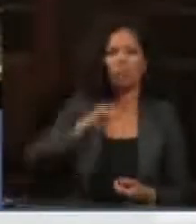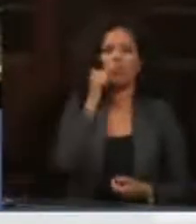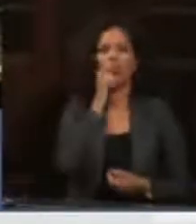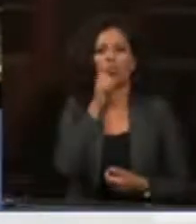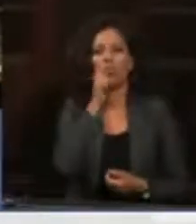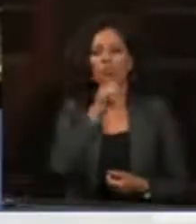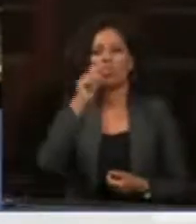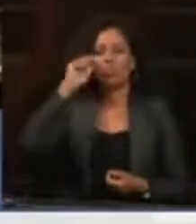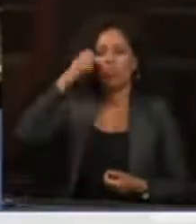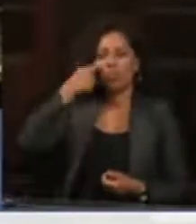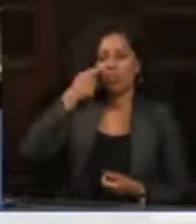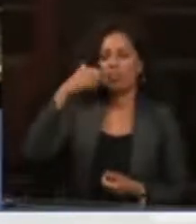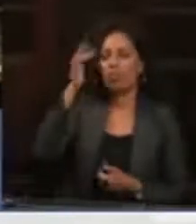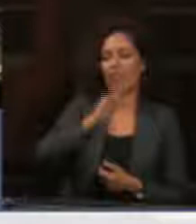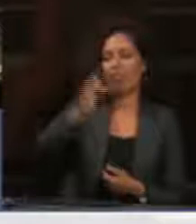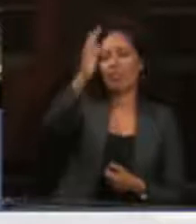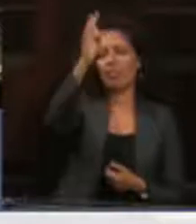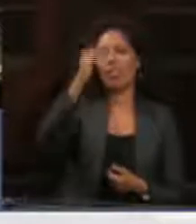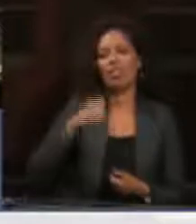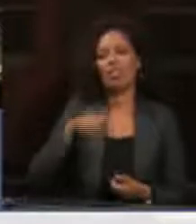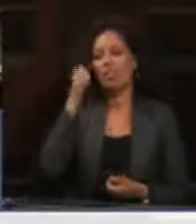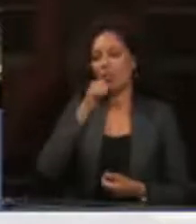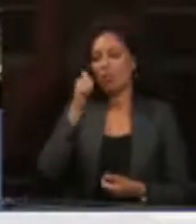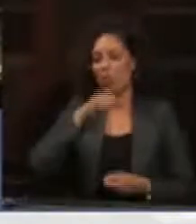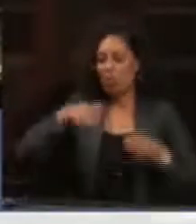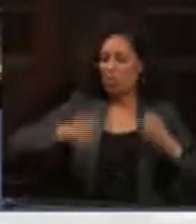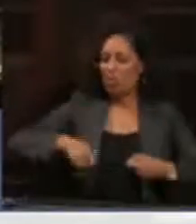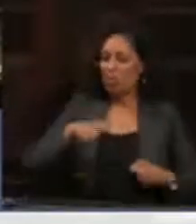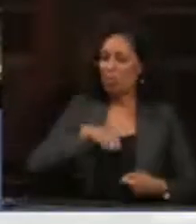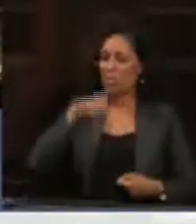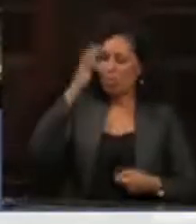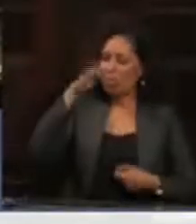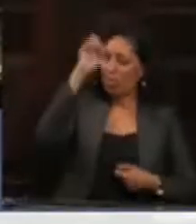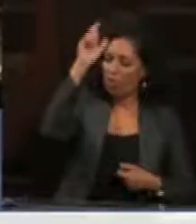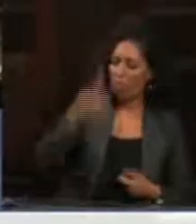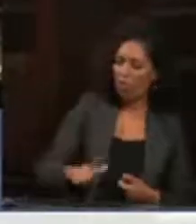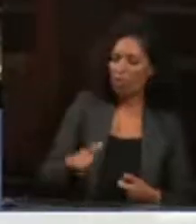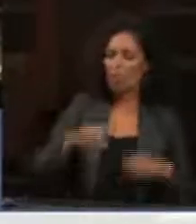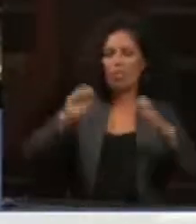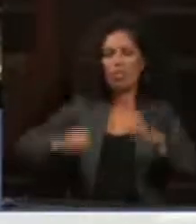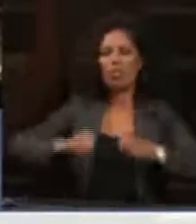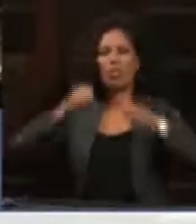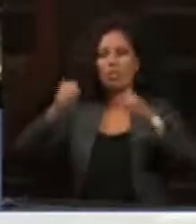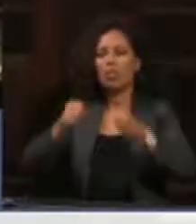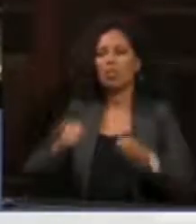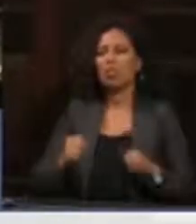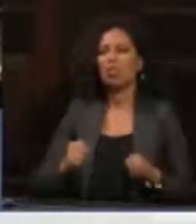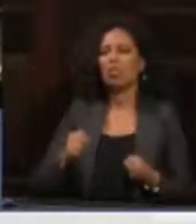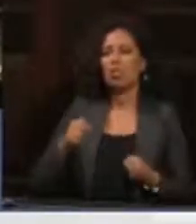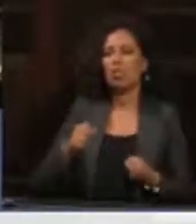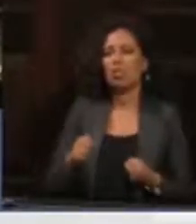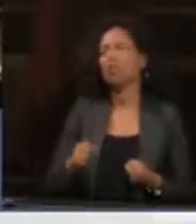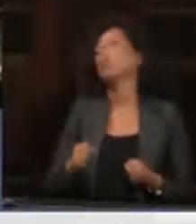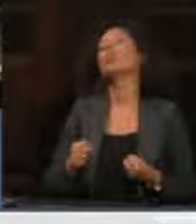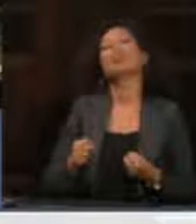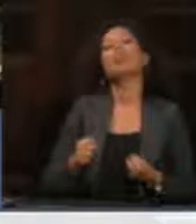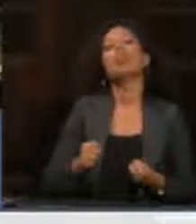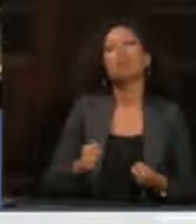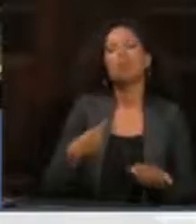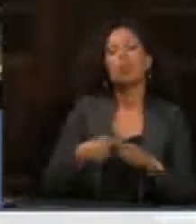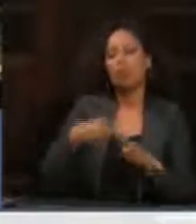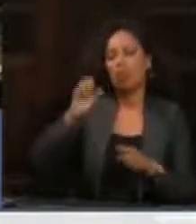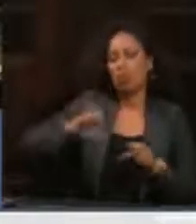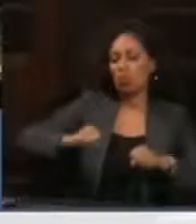pretas faveladas, mulheres periféricas, mulheres que aprenderam na luta, porque é na luta que a gente se